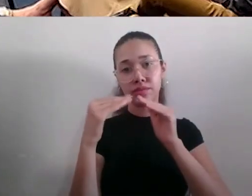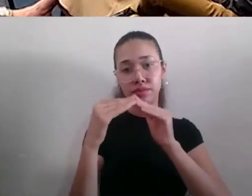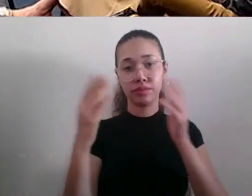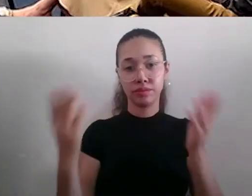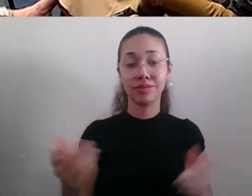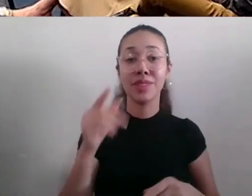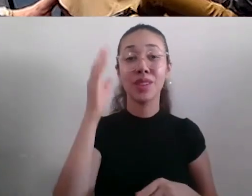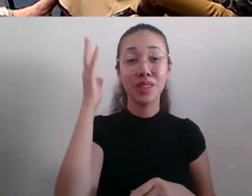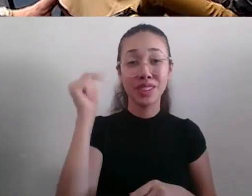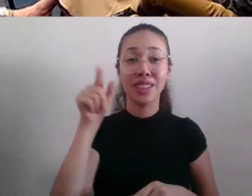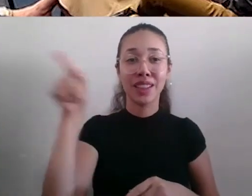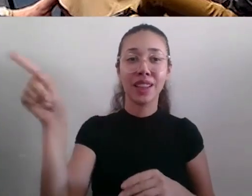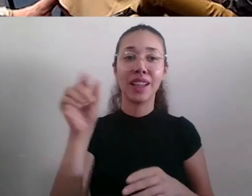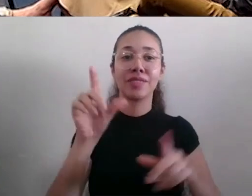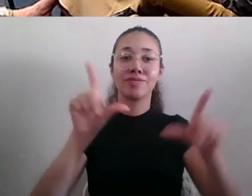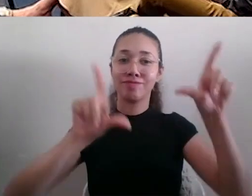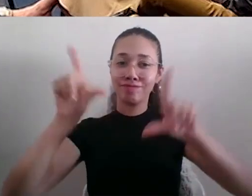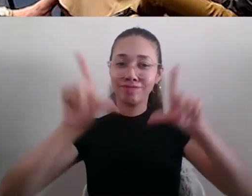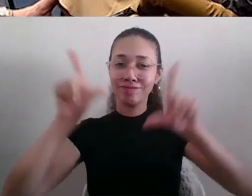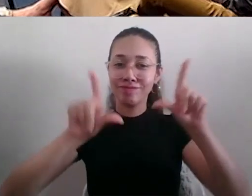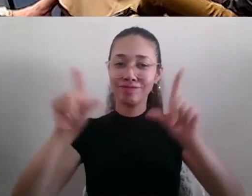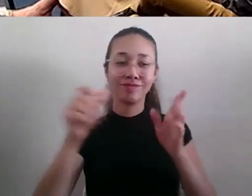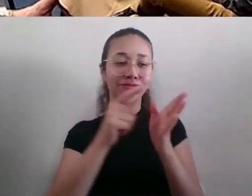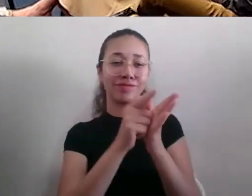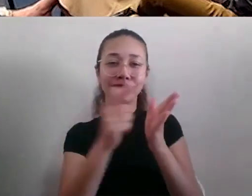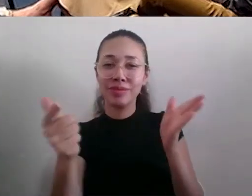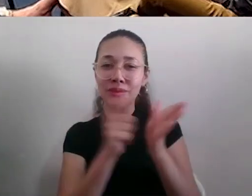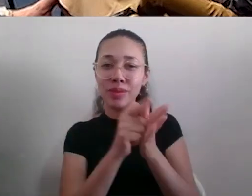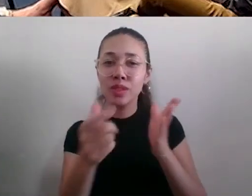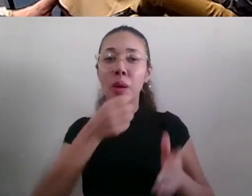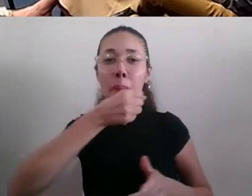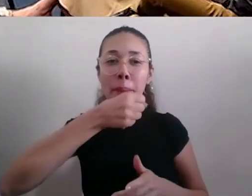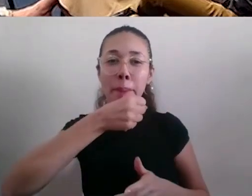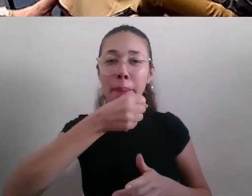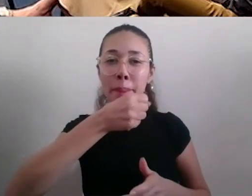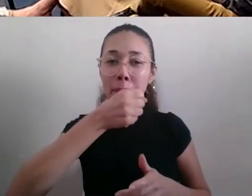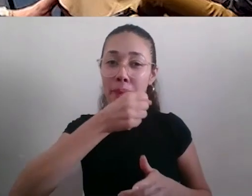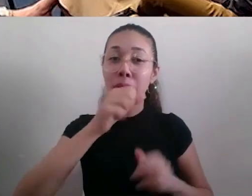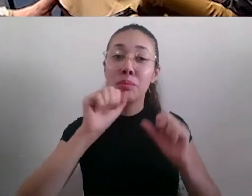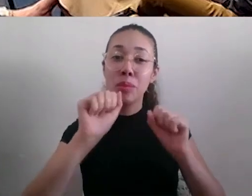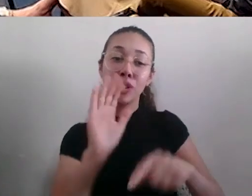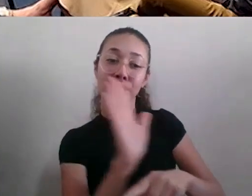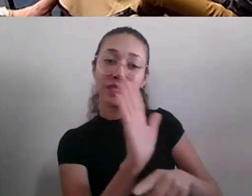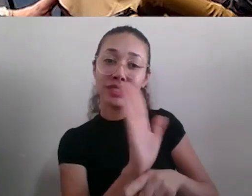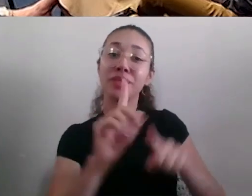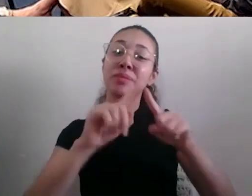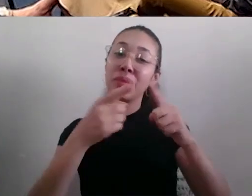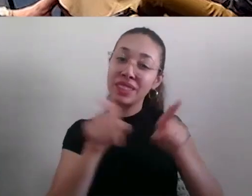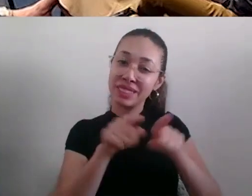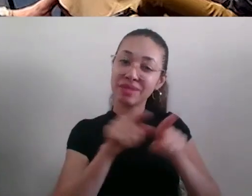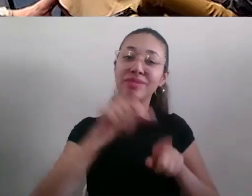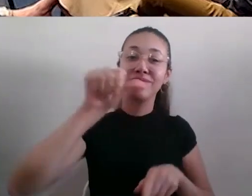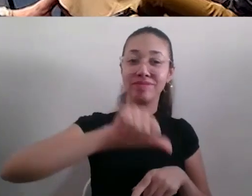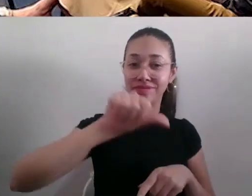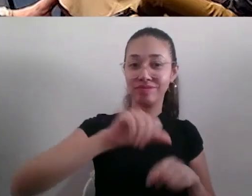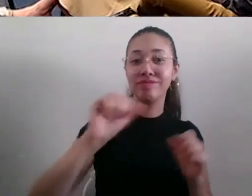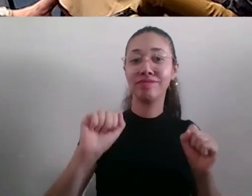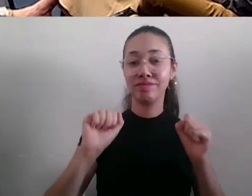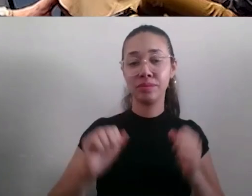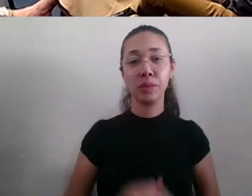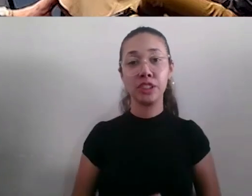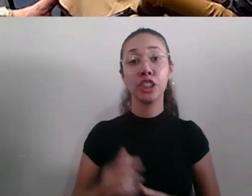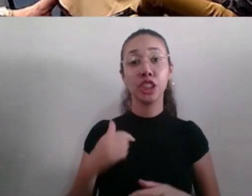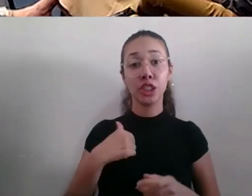papel nocivo, muito, muito, muito nocivo. Tem um livro que eu gosto muito de citar, que é de umas